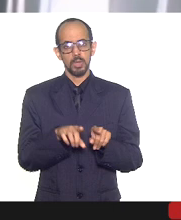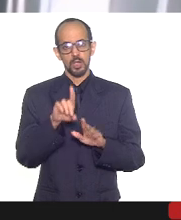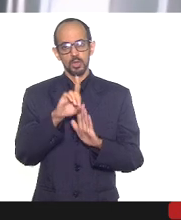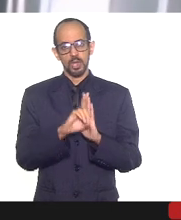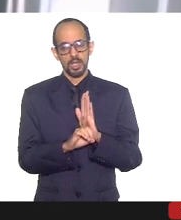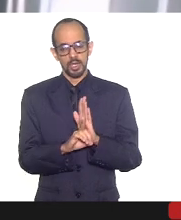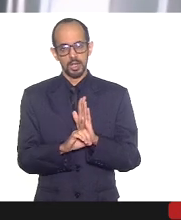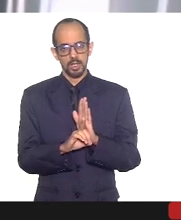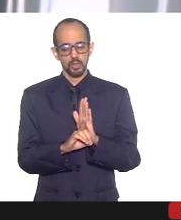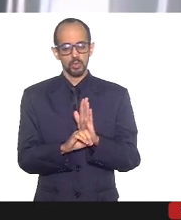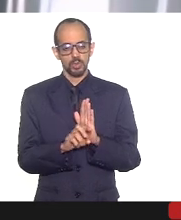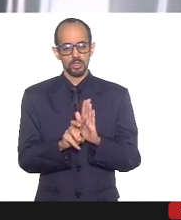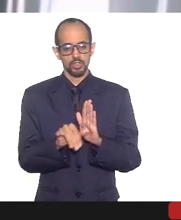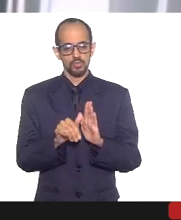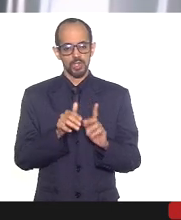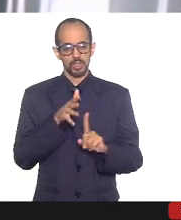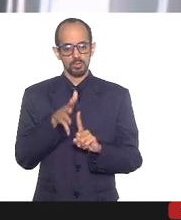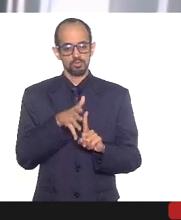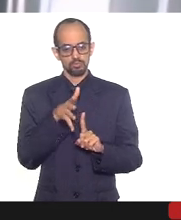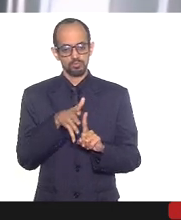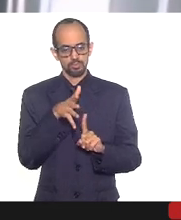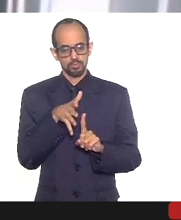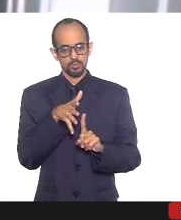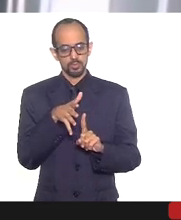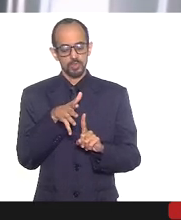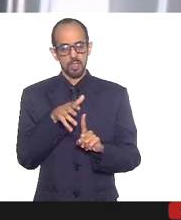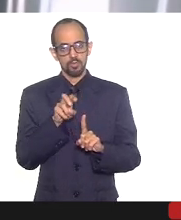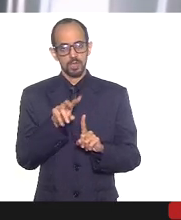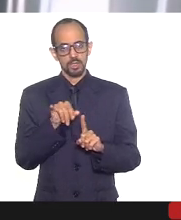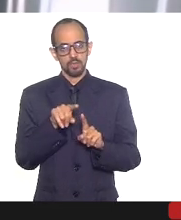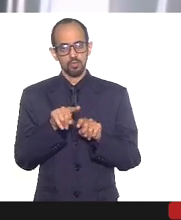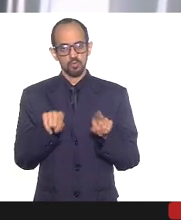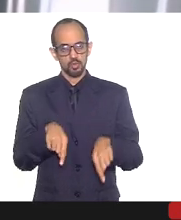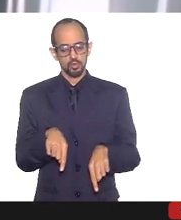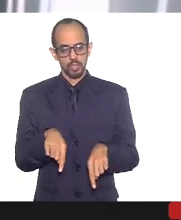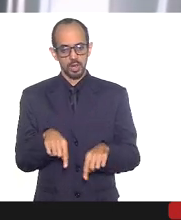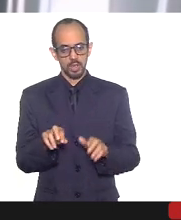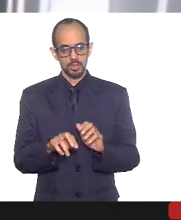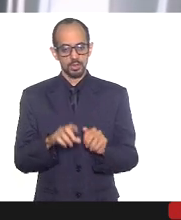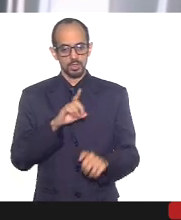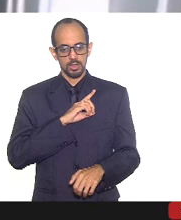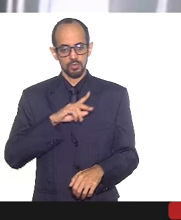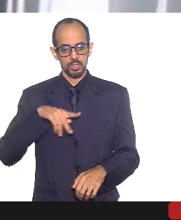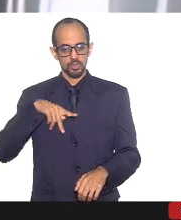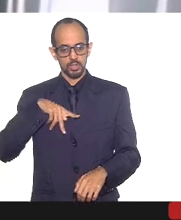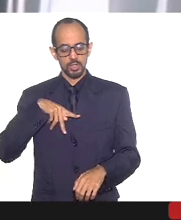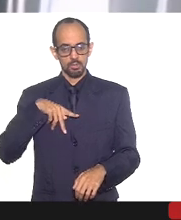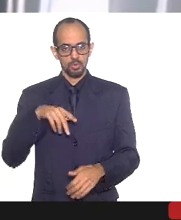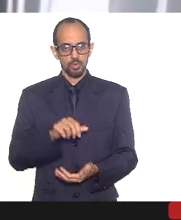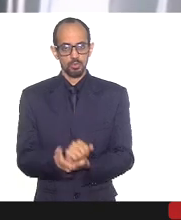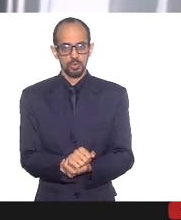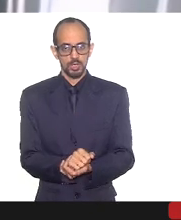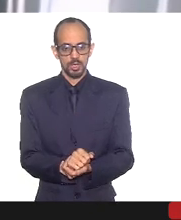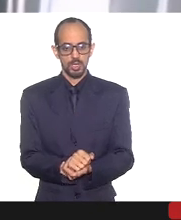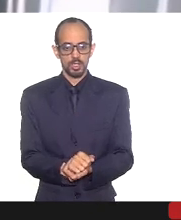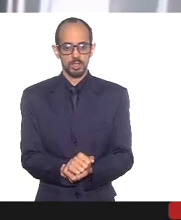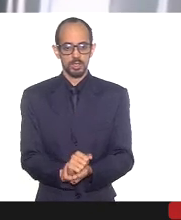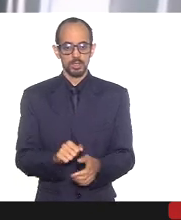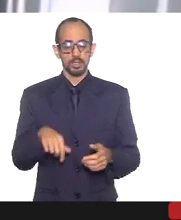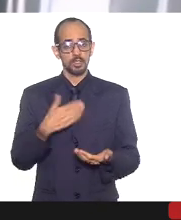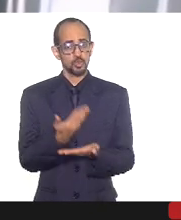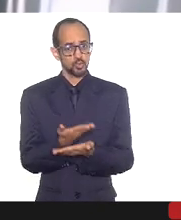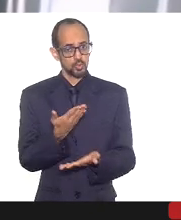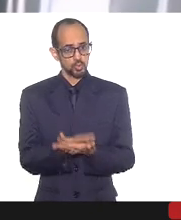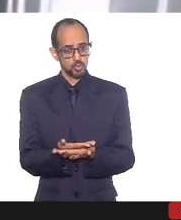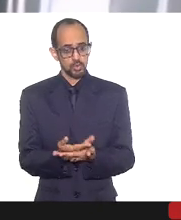como expositores um servidor estadual da Defensoria, o Gustavo Belmonte, que é um estudioso do tema, e o deputado